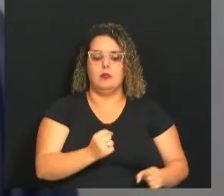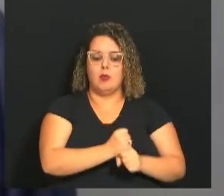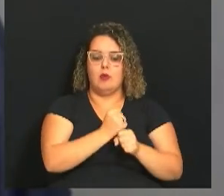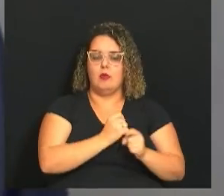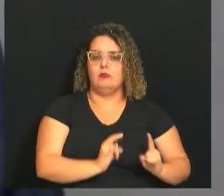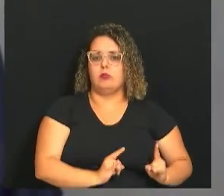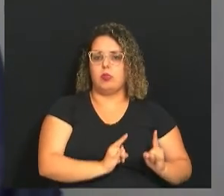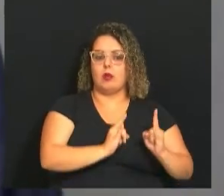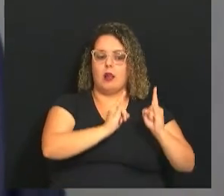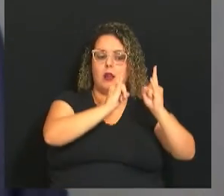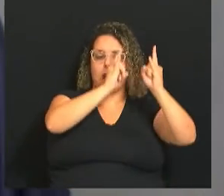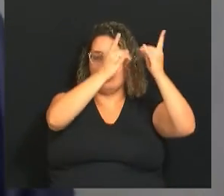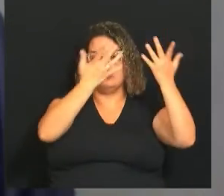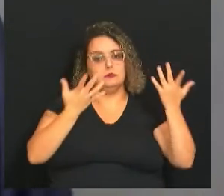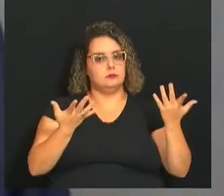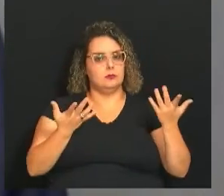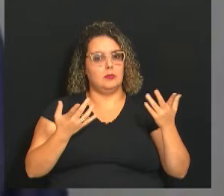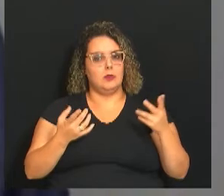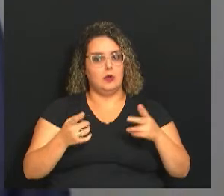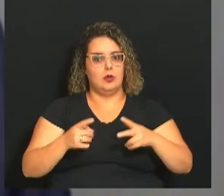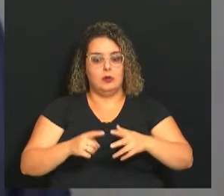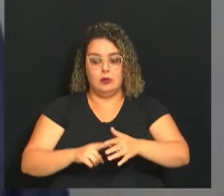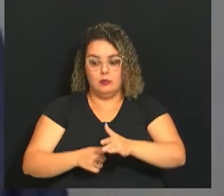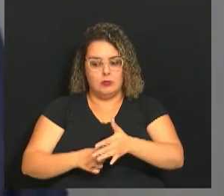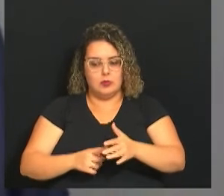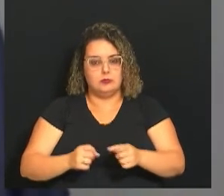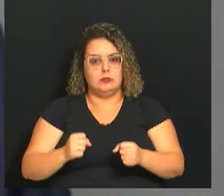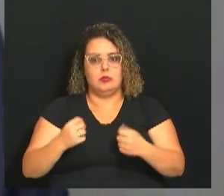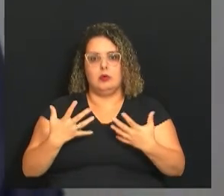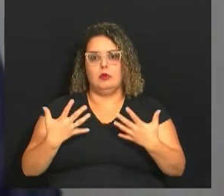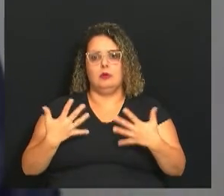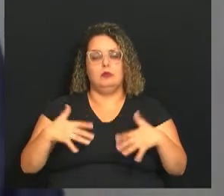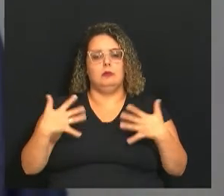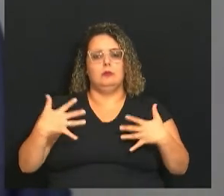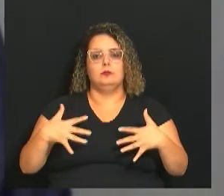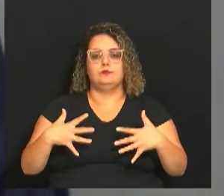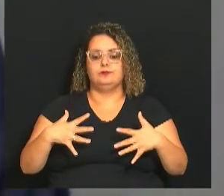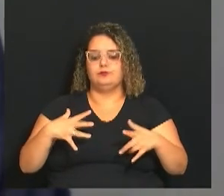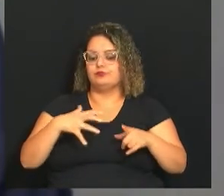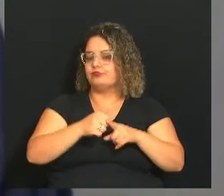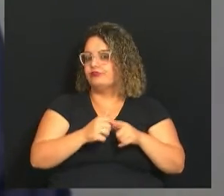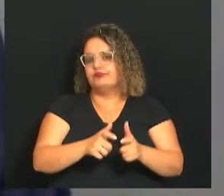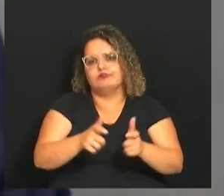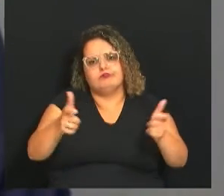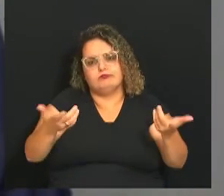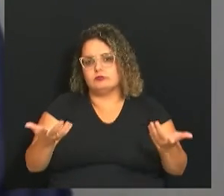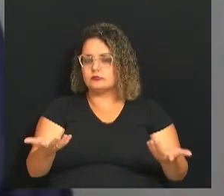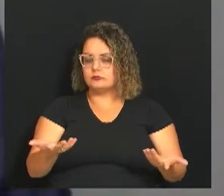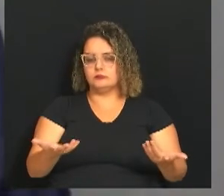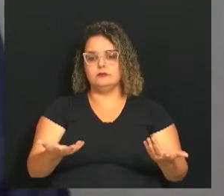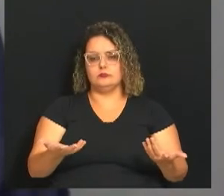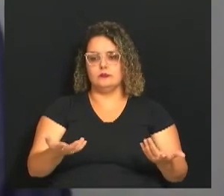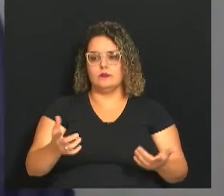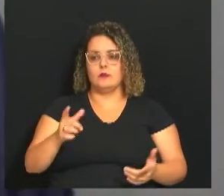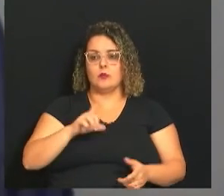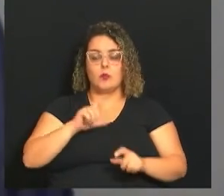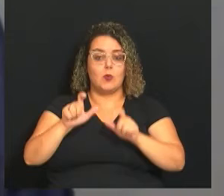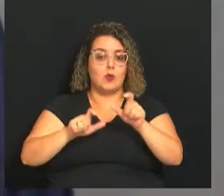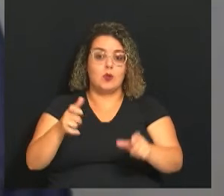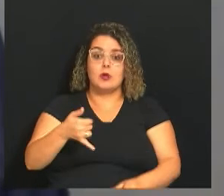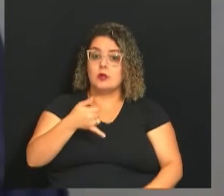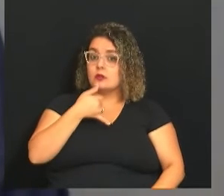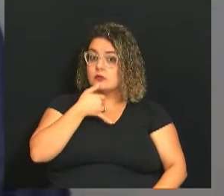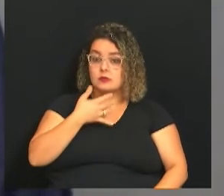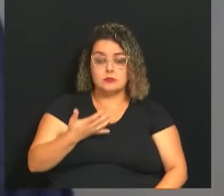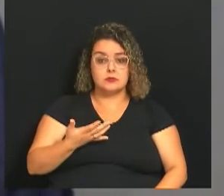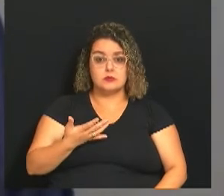um maquinário complicado. O risco de acidente já é muito grande. A gente tem uma população que, infelizmente, não tem